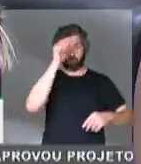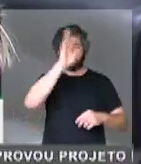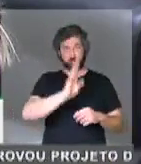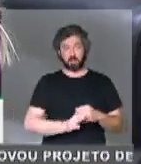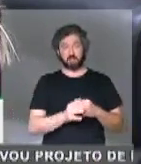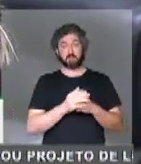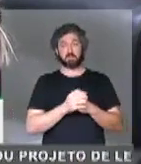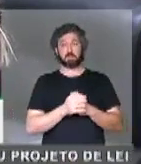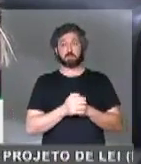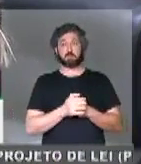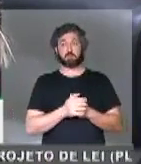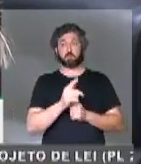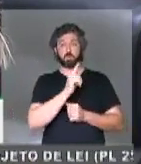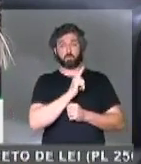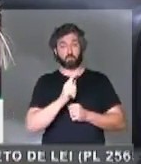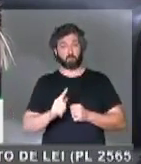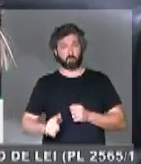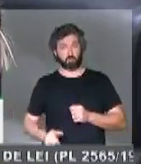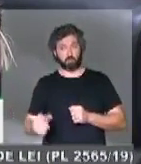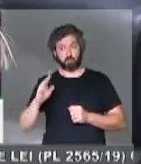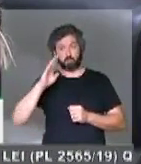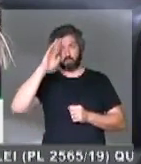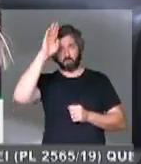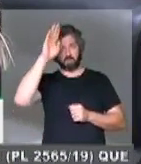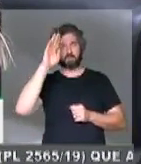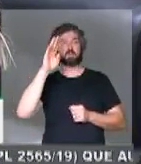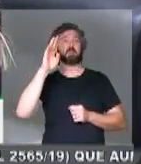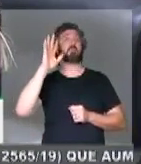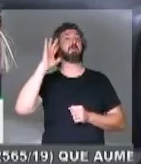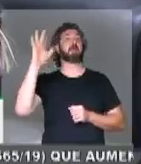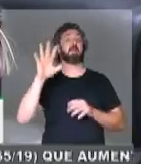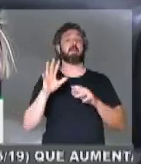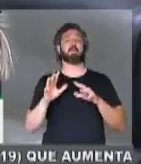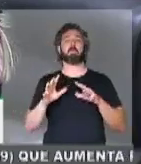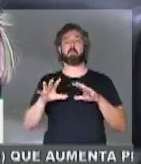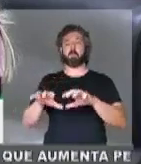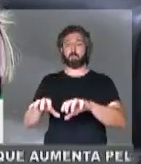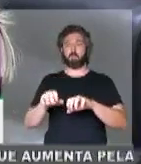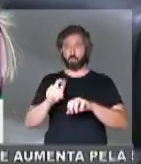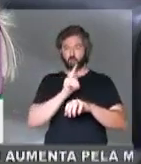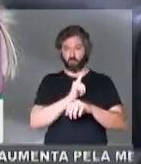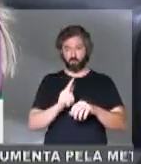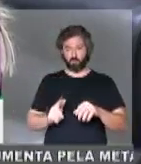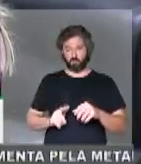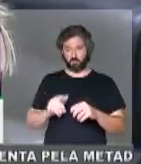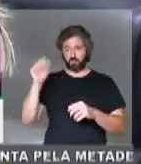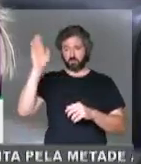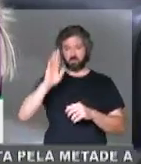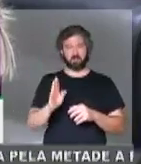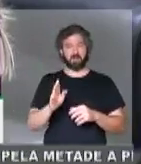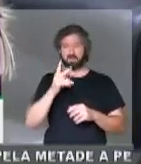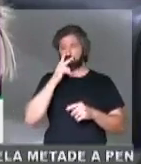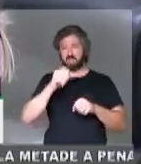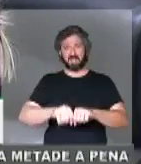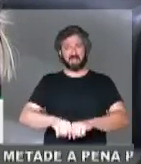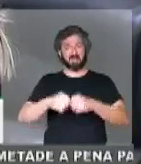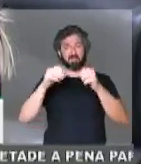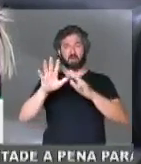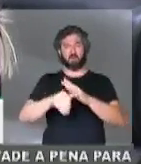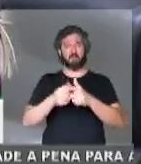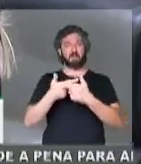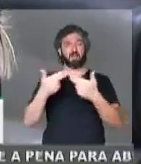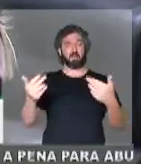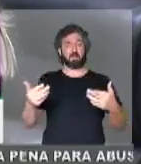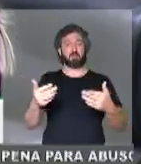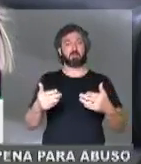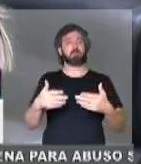como o governo sair funcionário pegou esse país esse país acabado destroçado